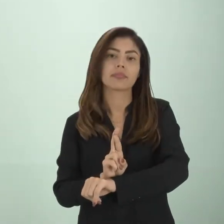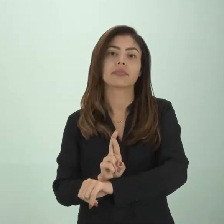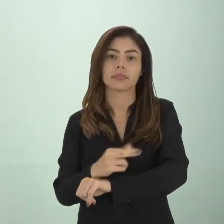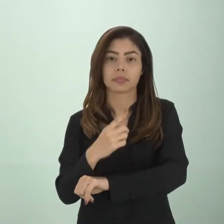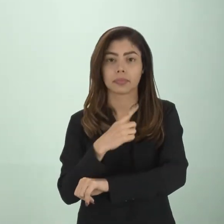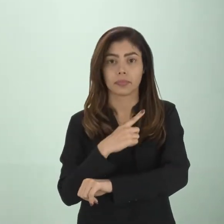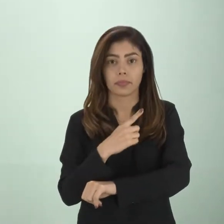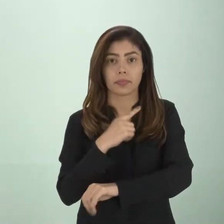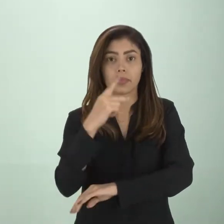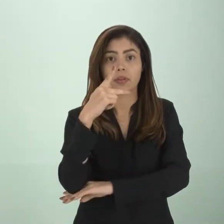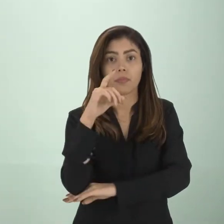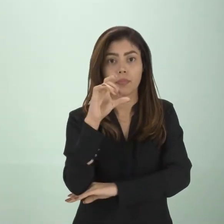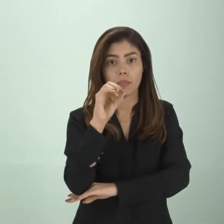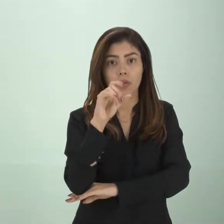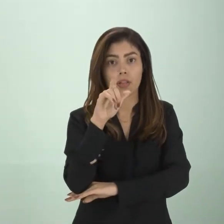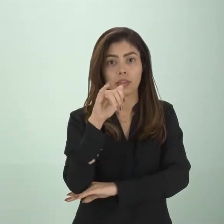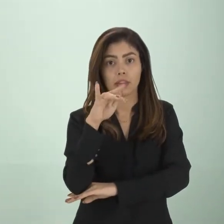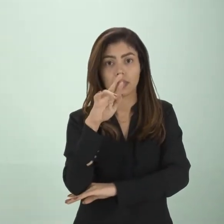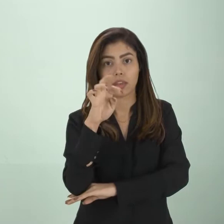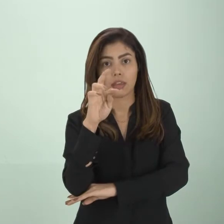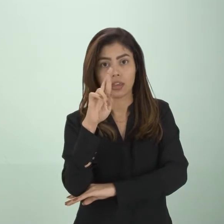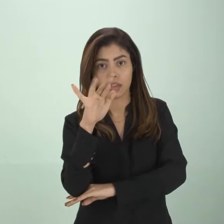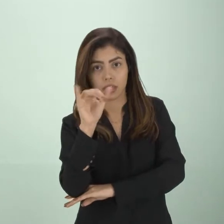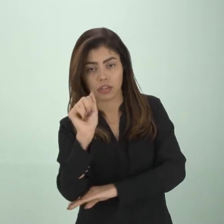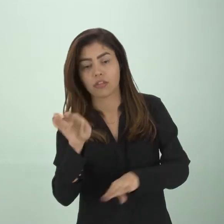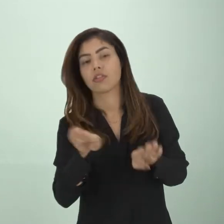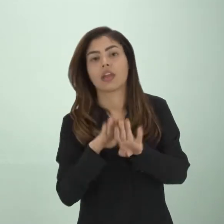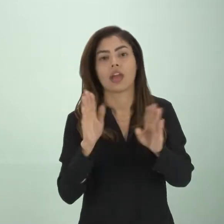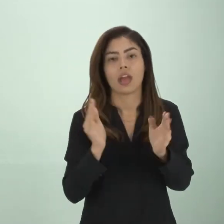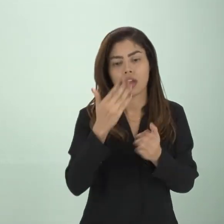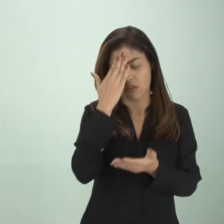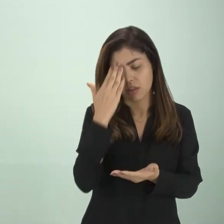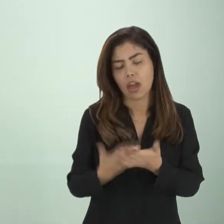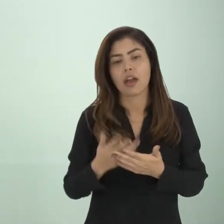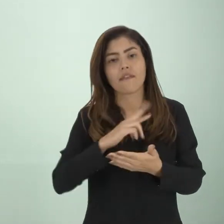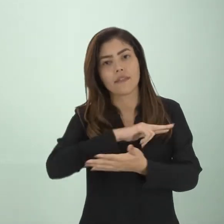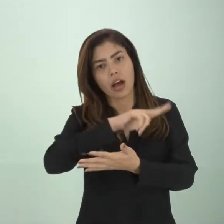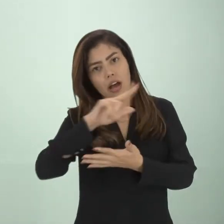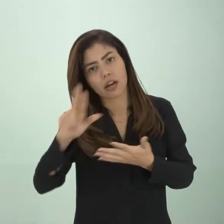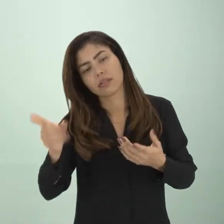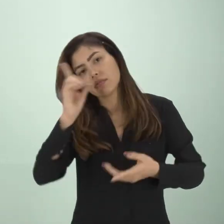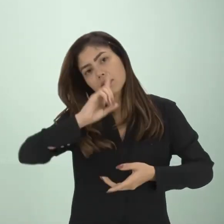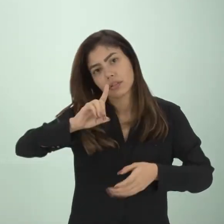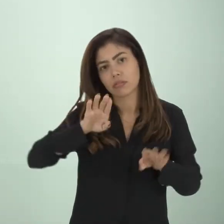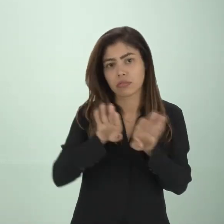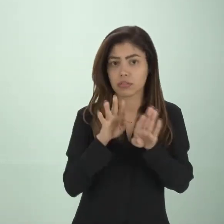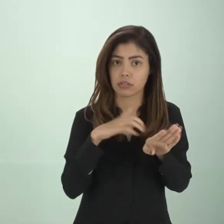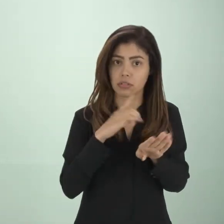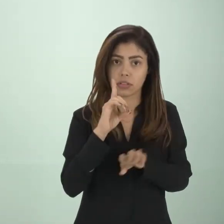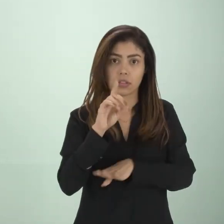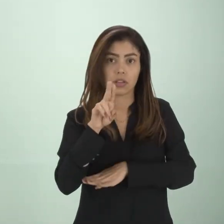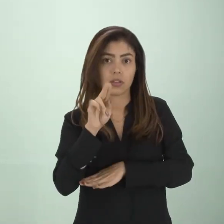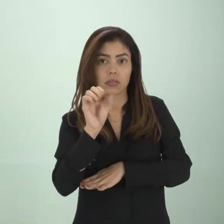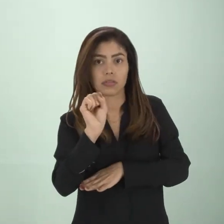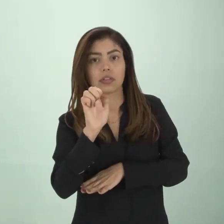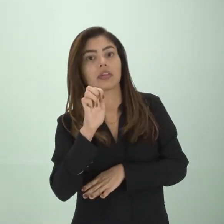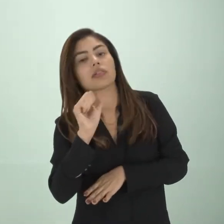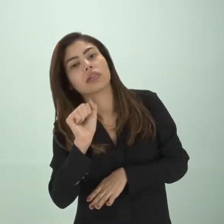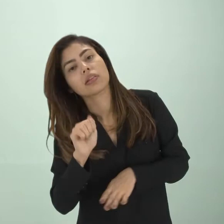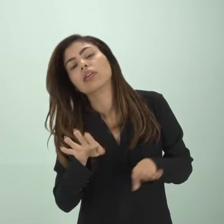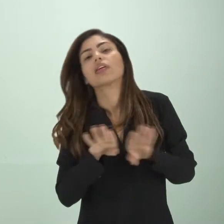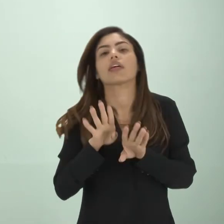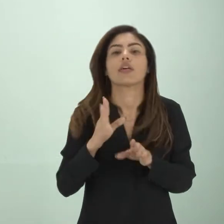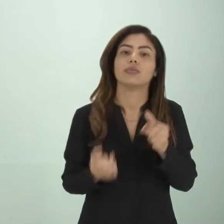religiosidade politeísta, ou seja, a crença em vários deuses, enquanto que com a ascensão, o